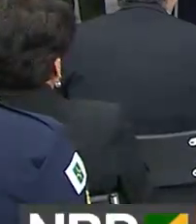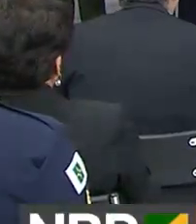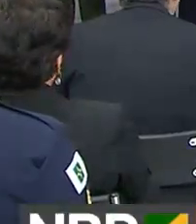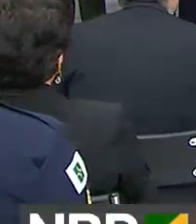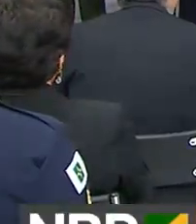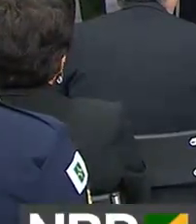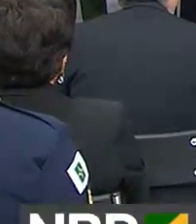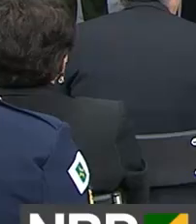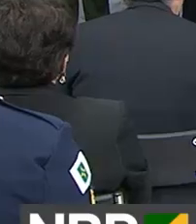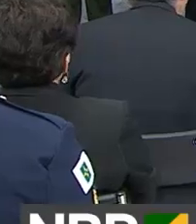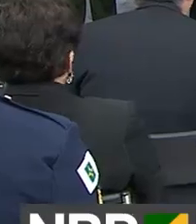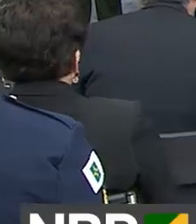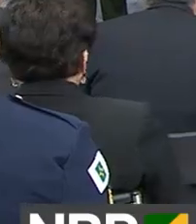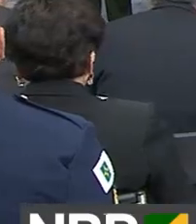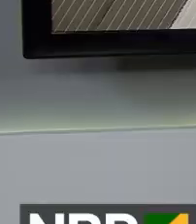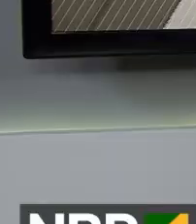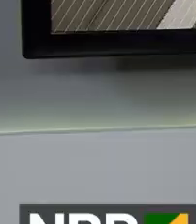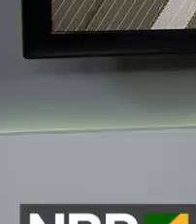Planalto.